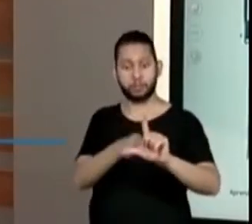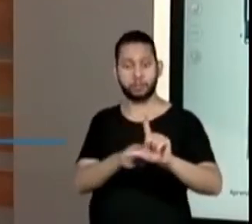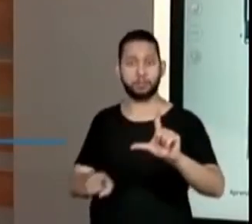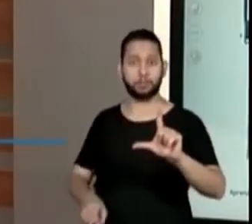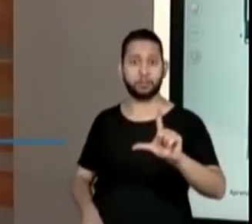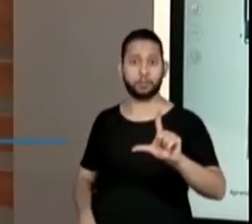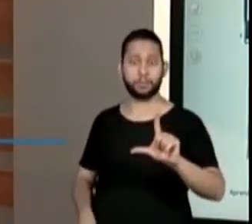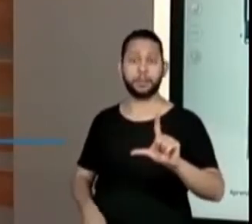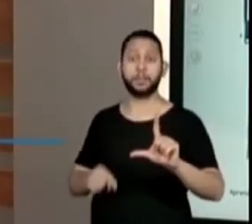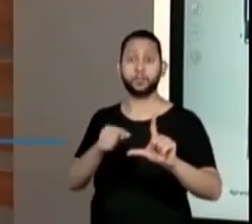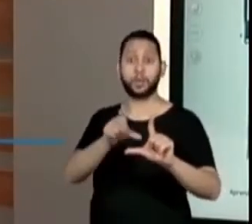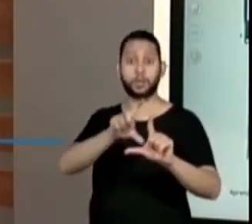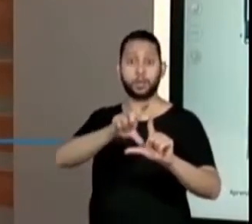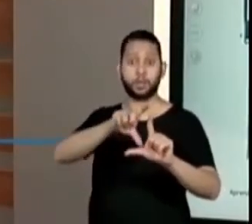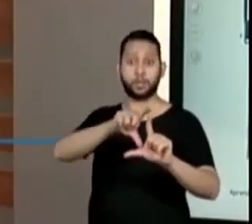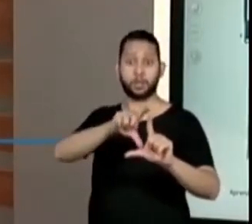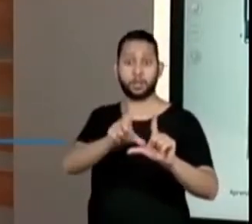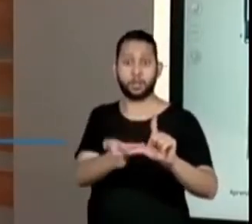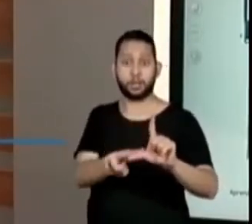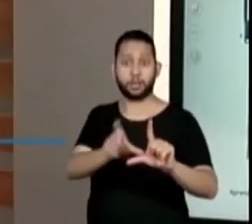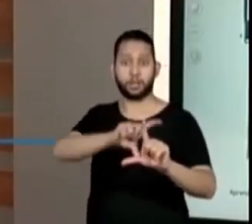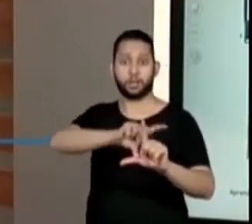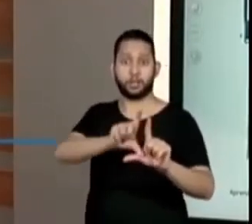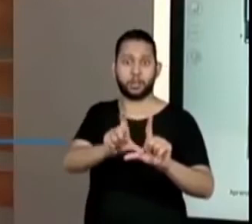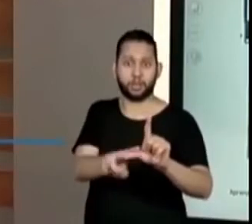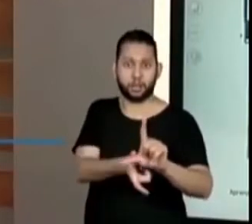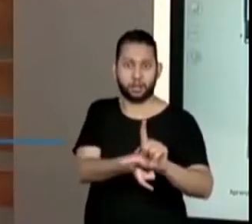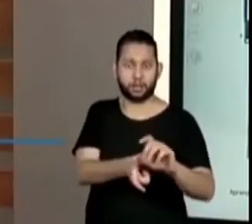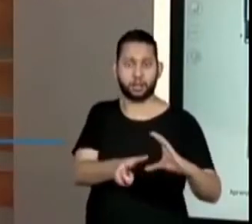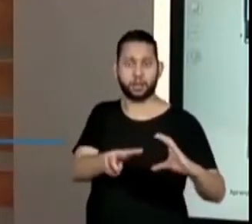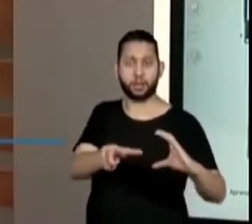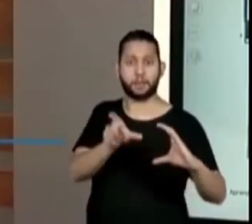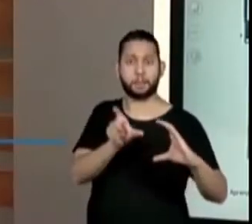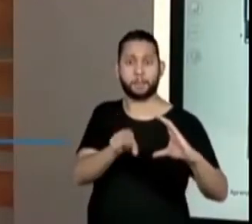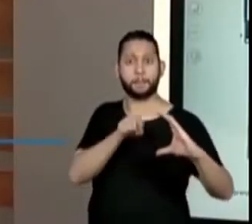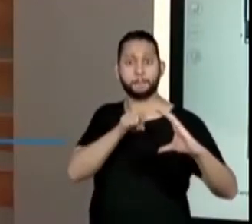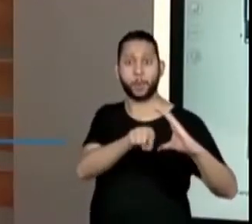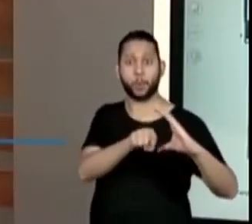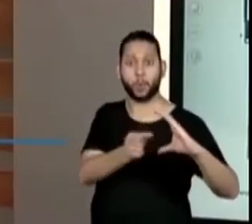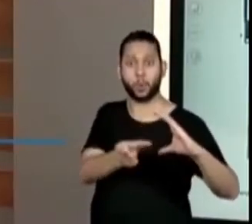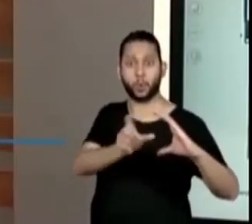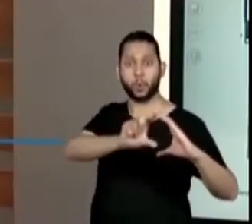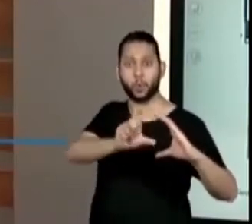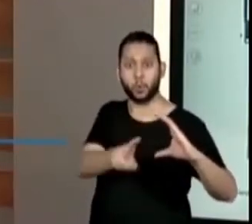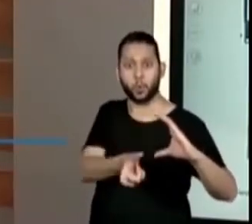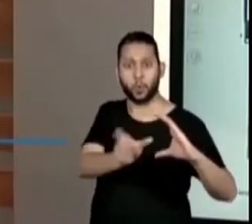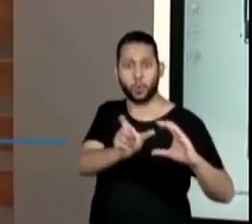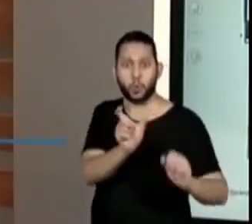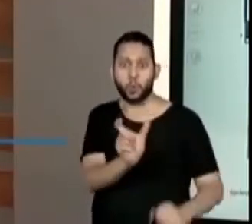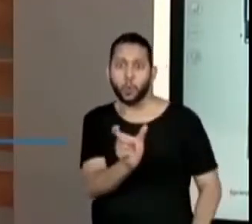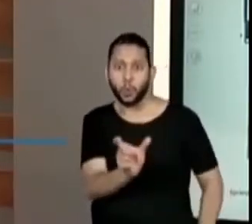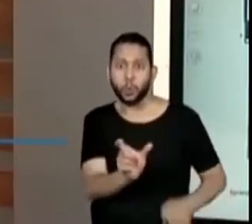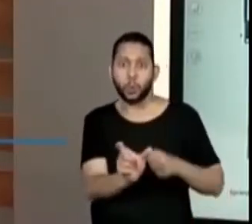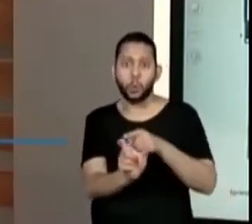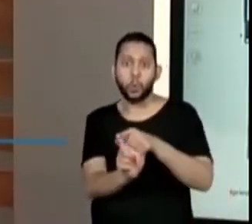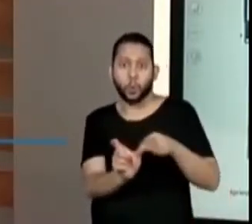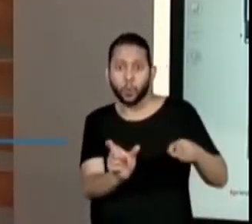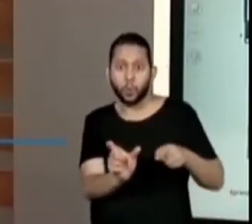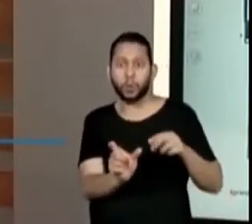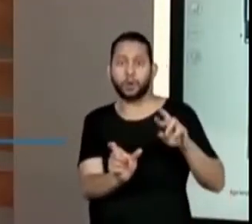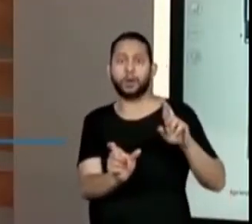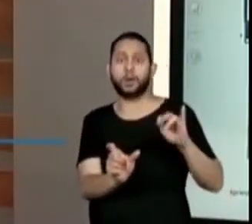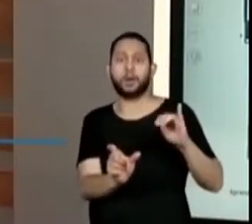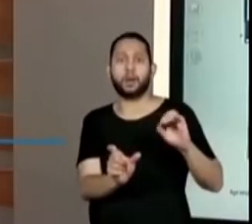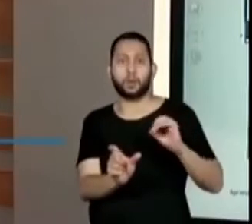até a borda se chama raio, tá? A metade de 360, 180 graus, que é meia volta, igual a manobra de skate. E isso,